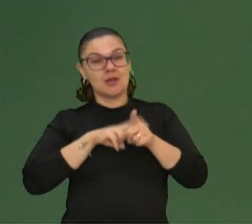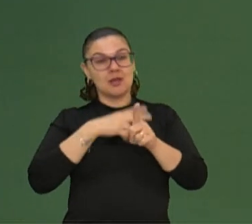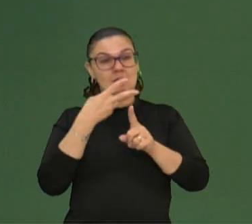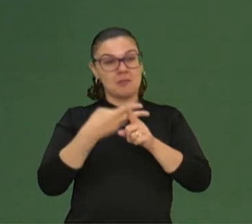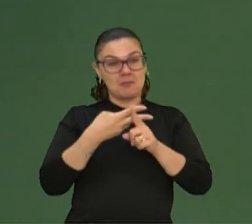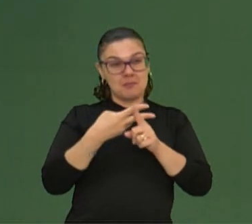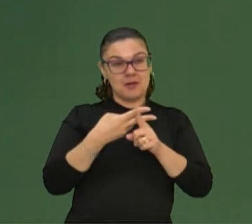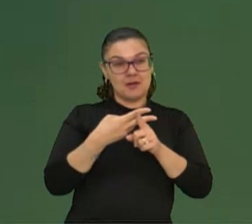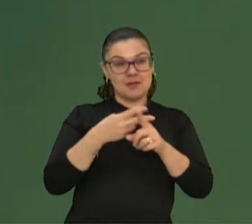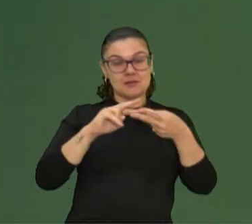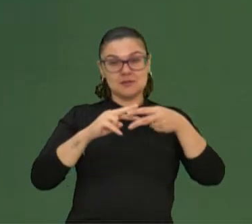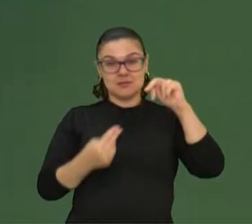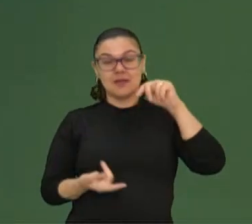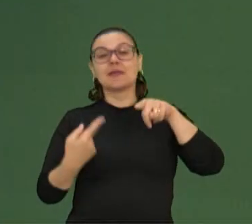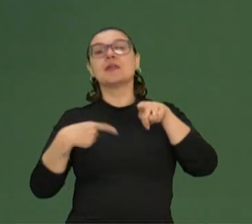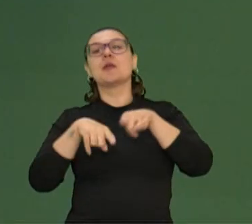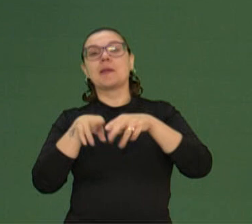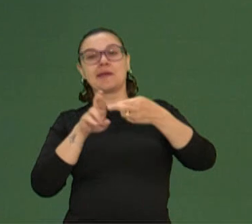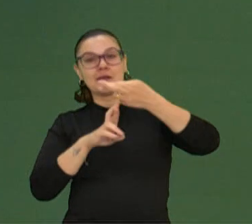produtora de proteína?